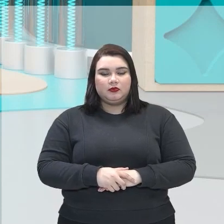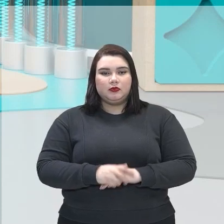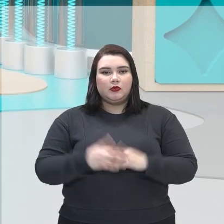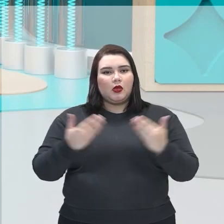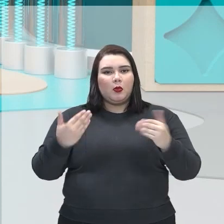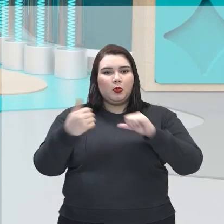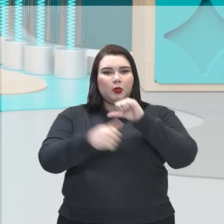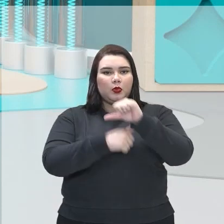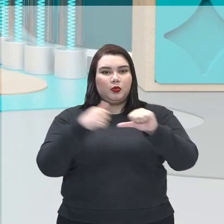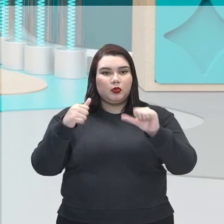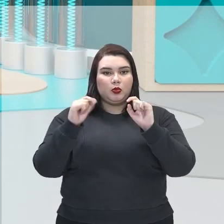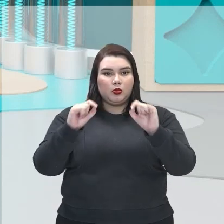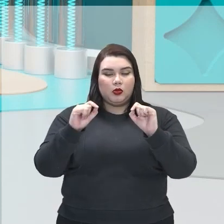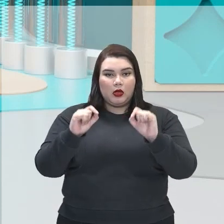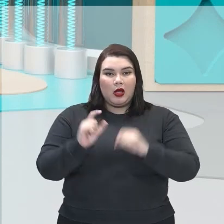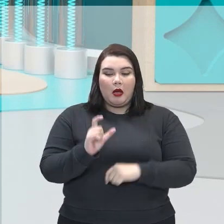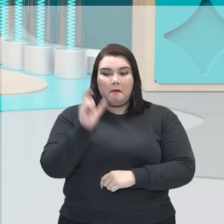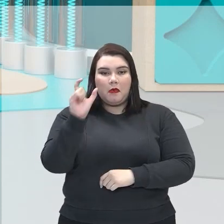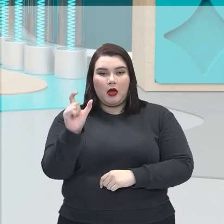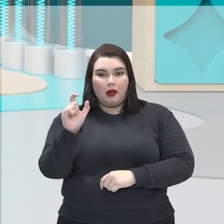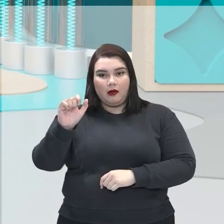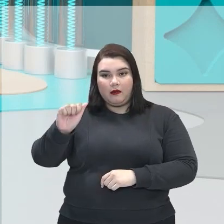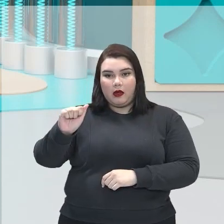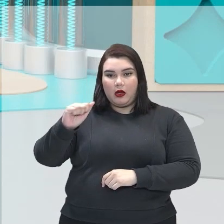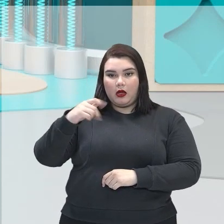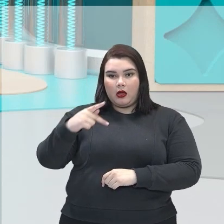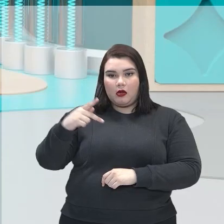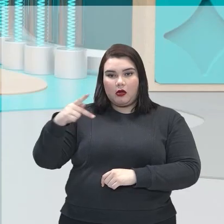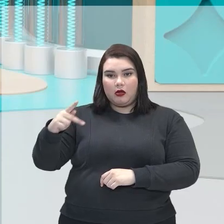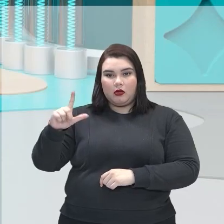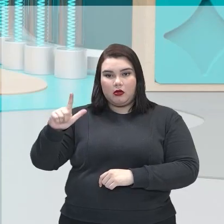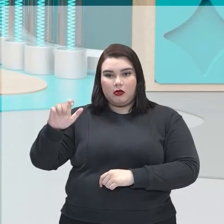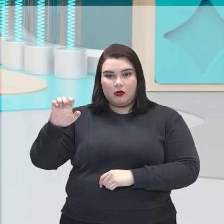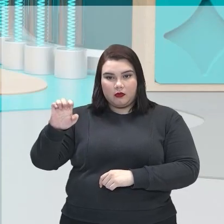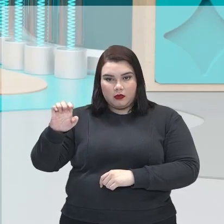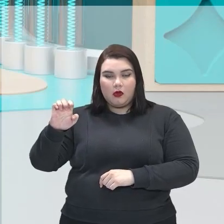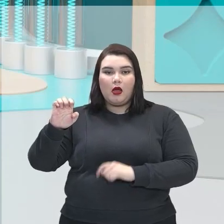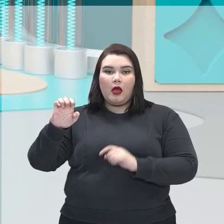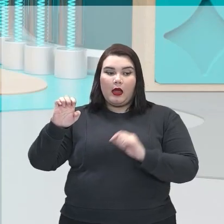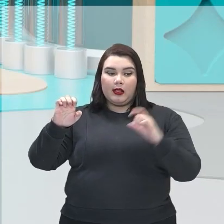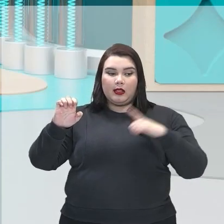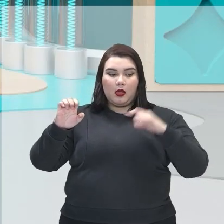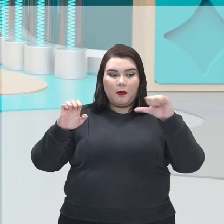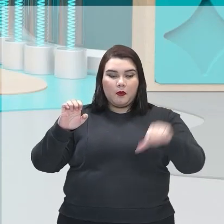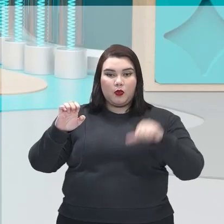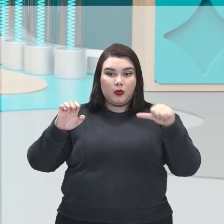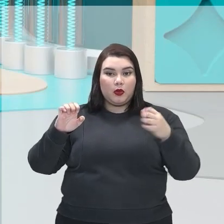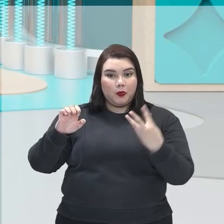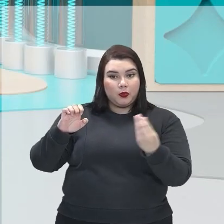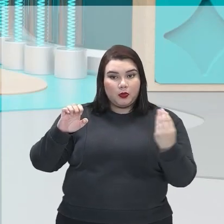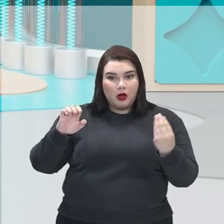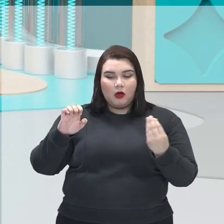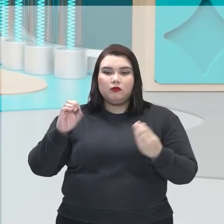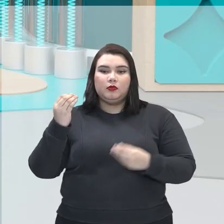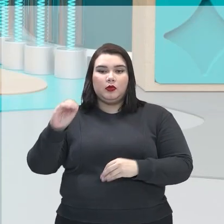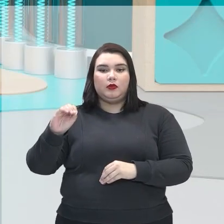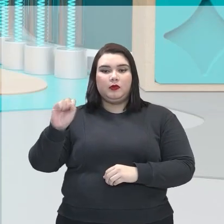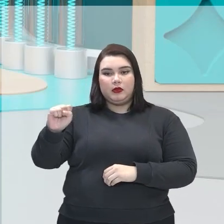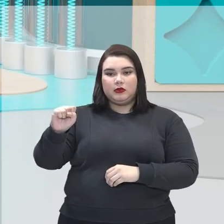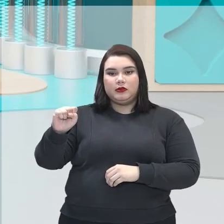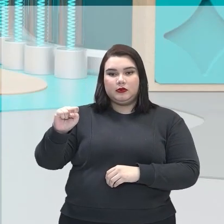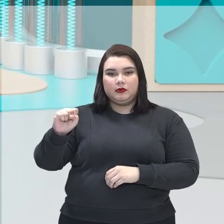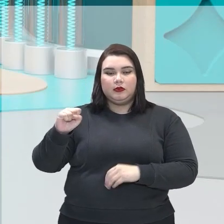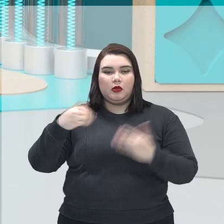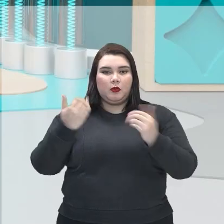aconteceu aí? Acrescentei o S. É muito parecido com a língua portuguesa, mas existem algumas situações diferentes, nós vamos